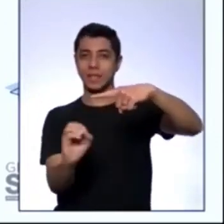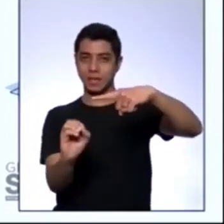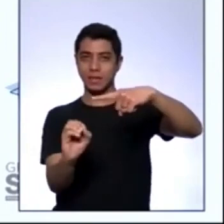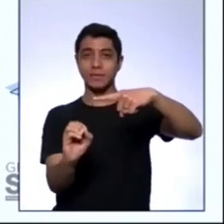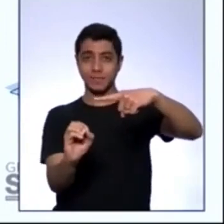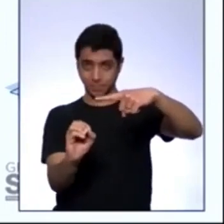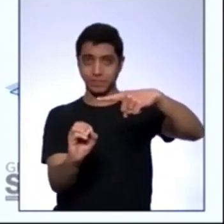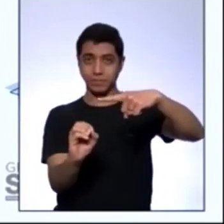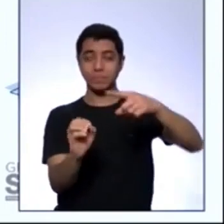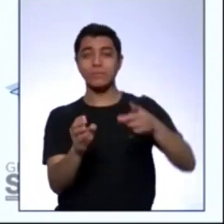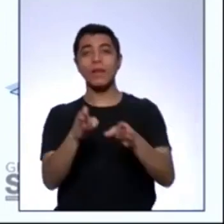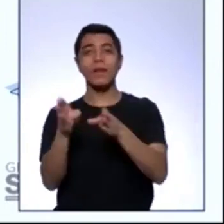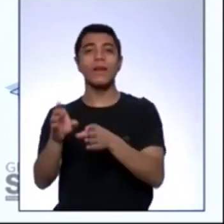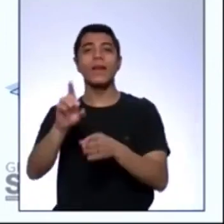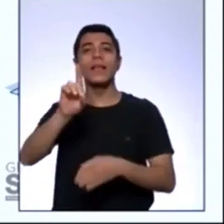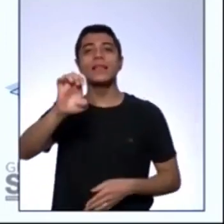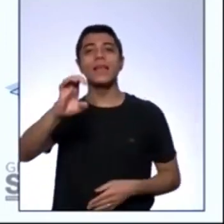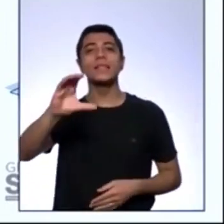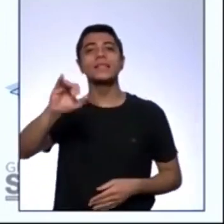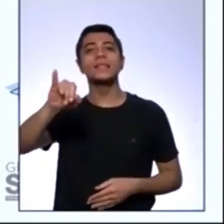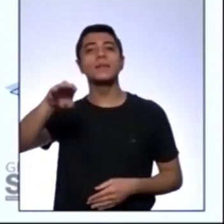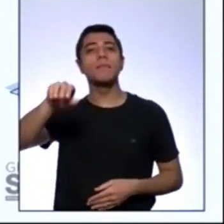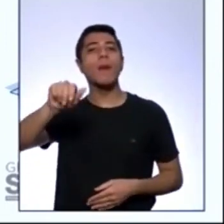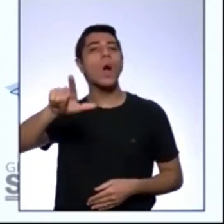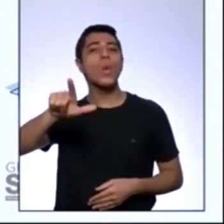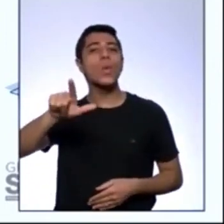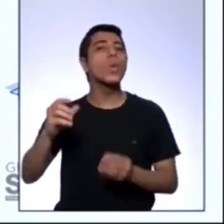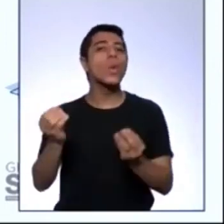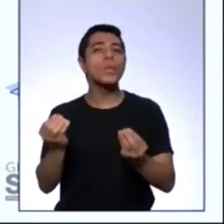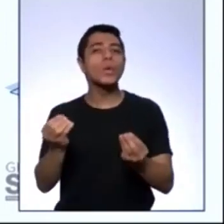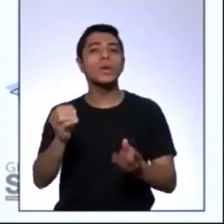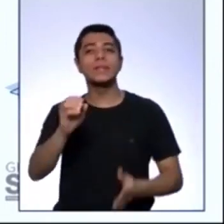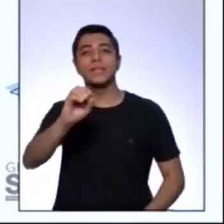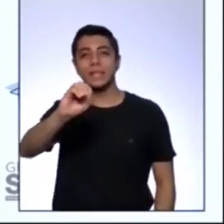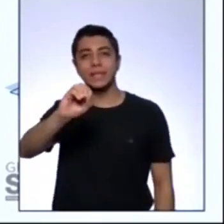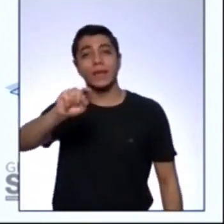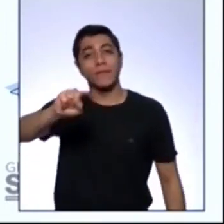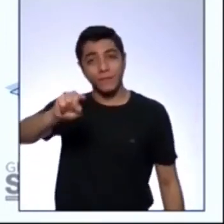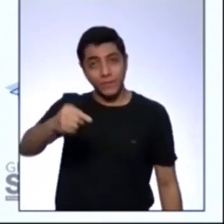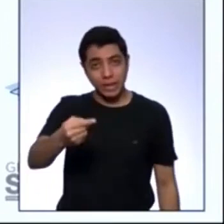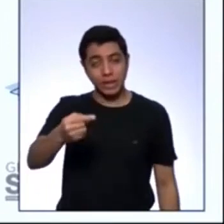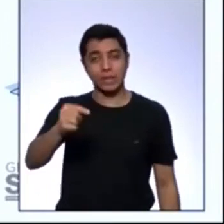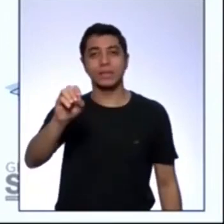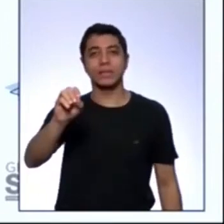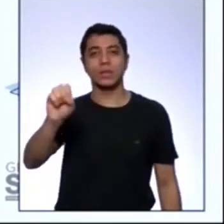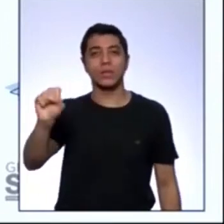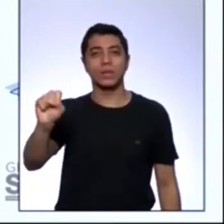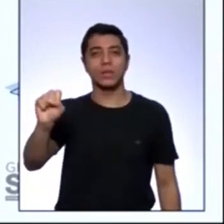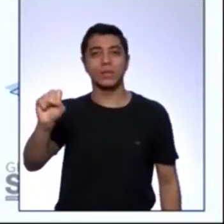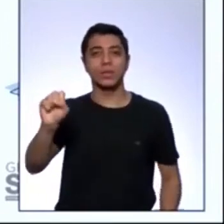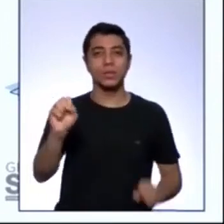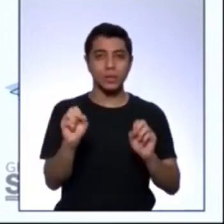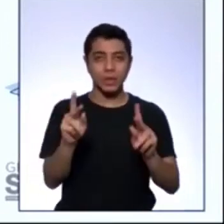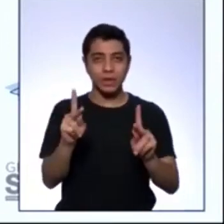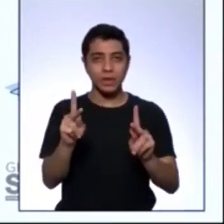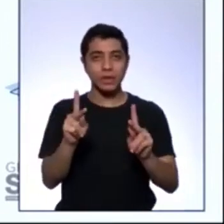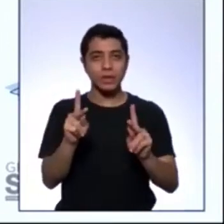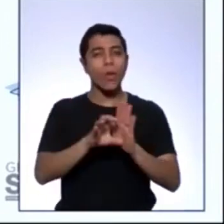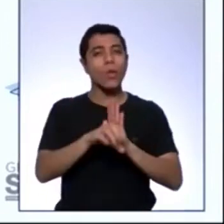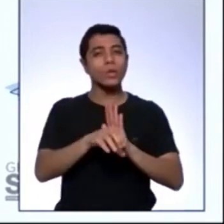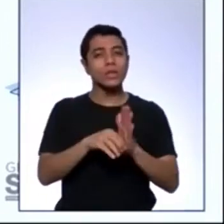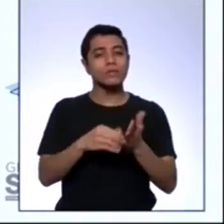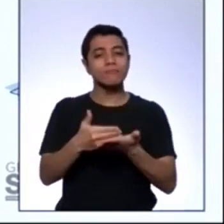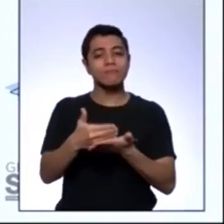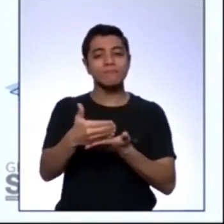e na forma de se vão a 0,08 tá bom conceitos iniciais Sem